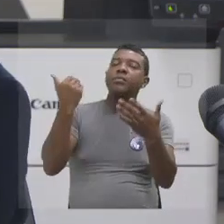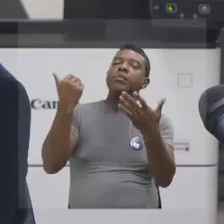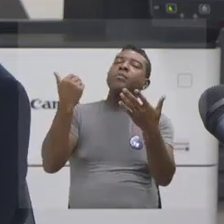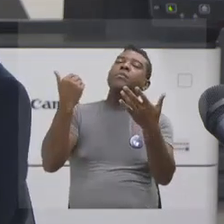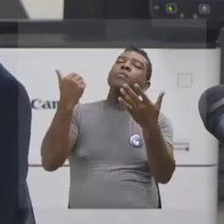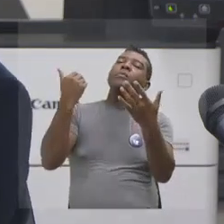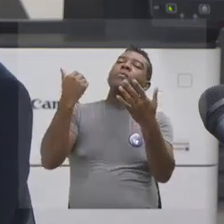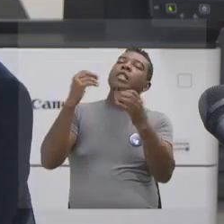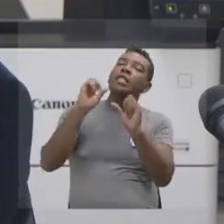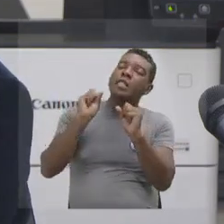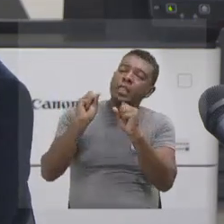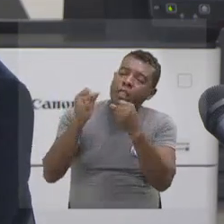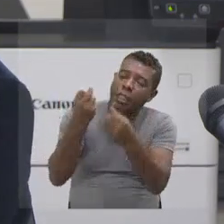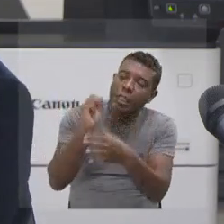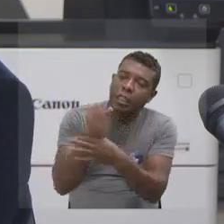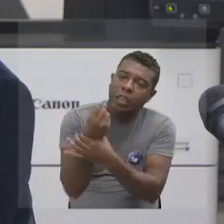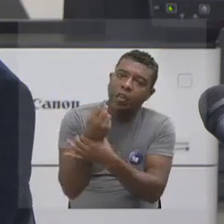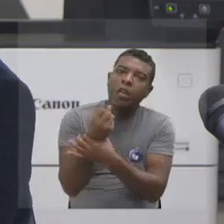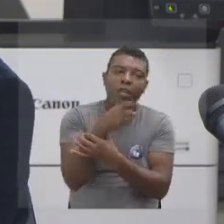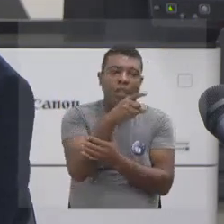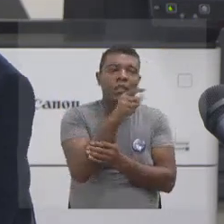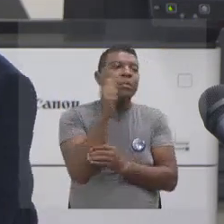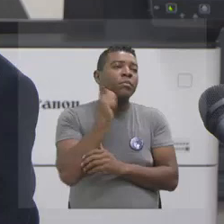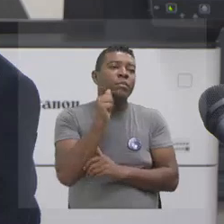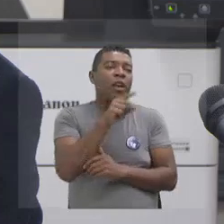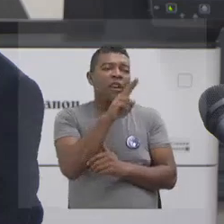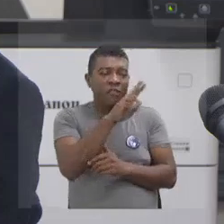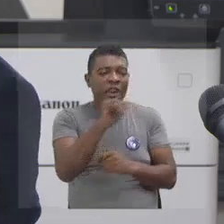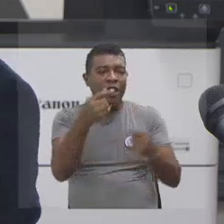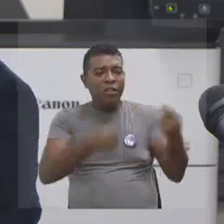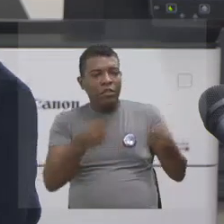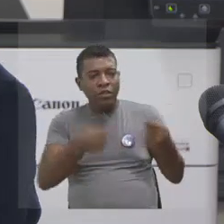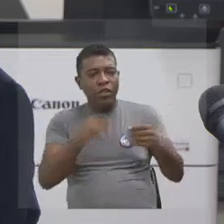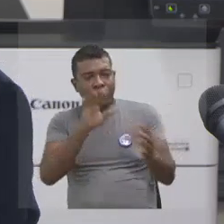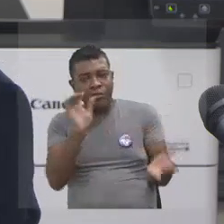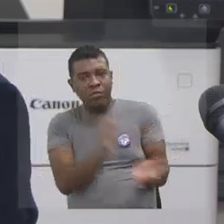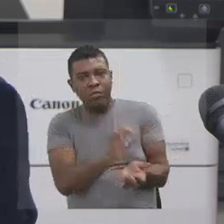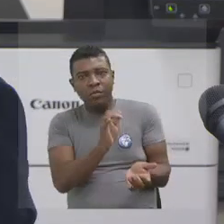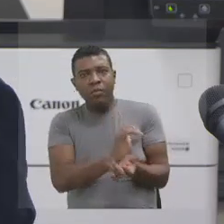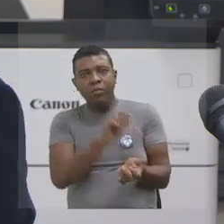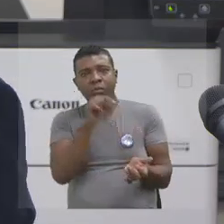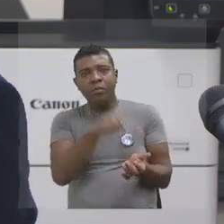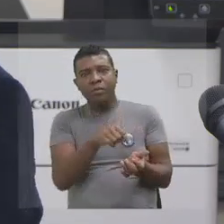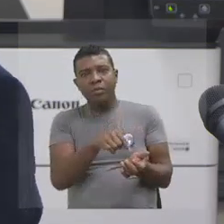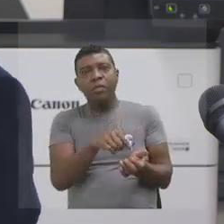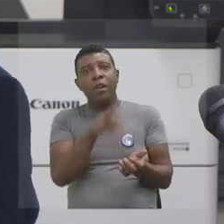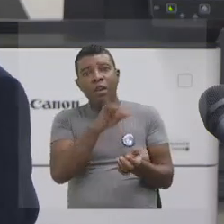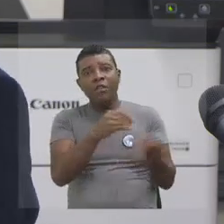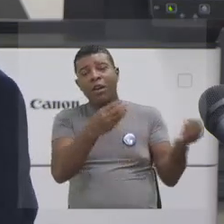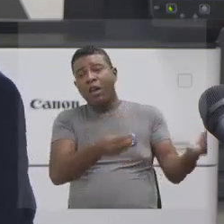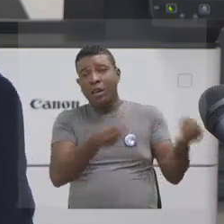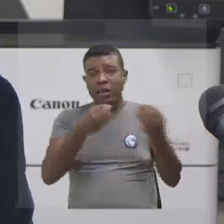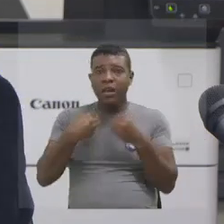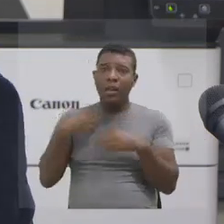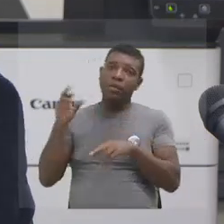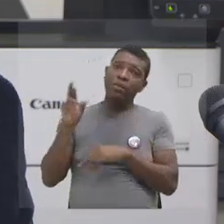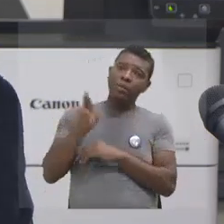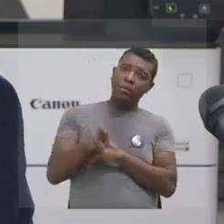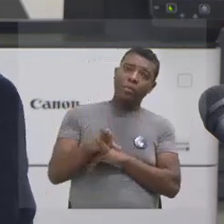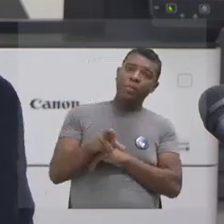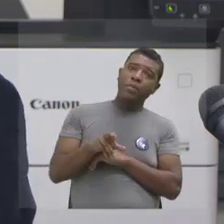eu tenho certeza que a sua idade discutir com a equipe que tem e dar um bom termo mas não quero deixar aqui também